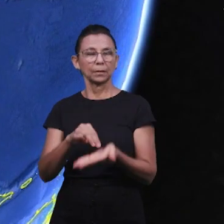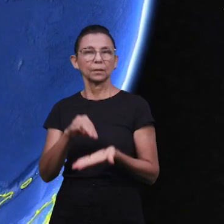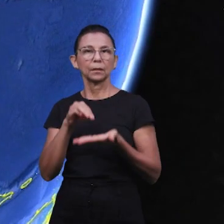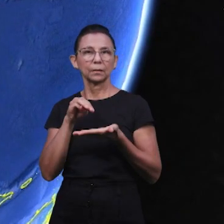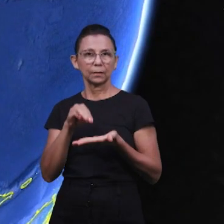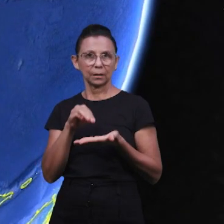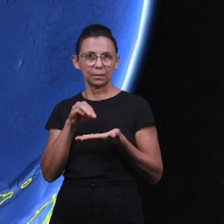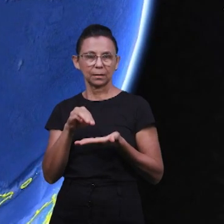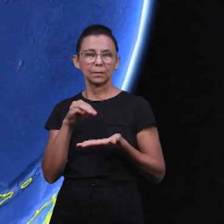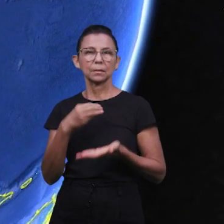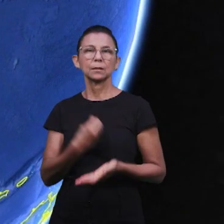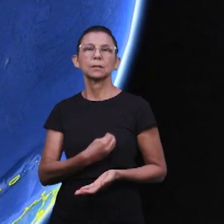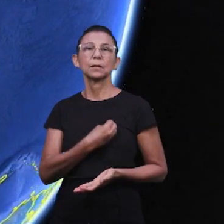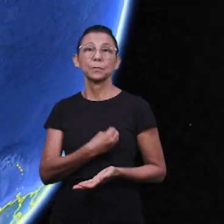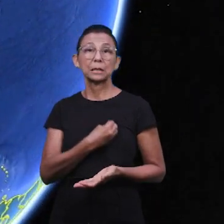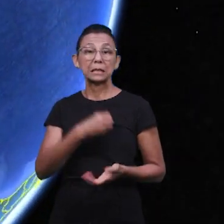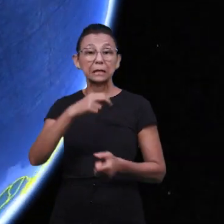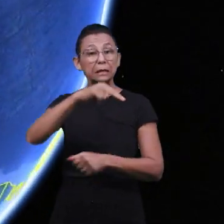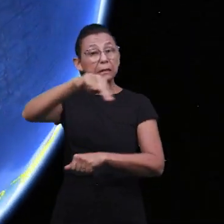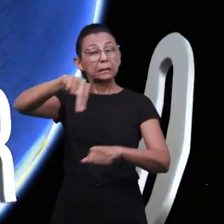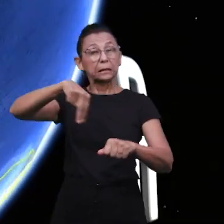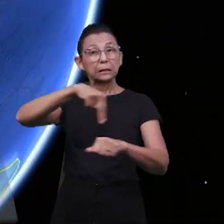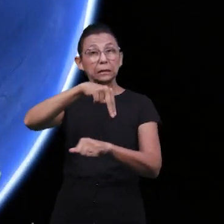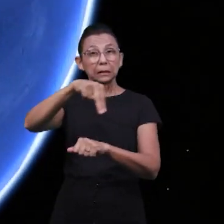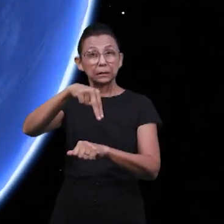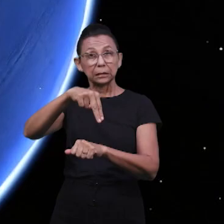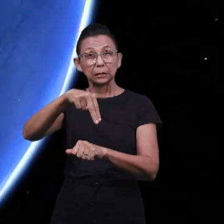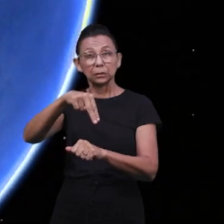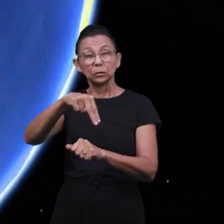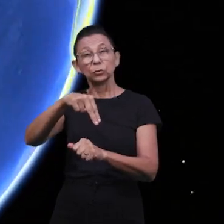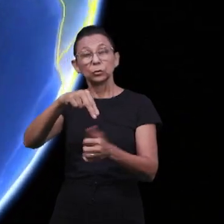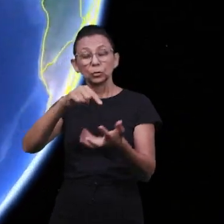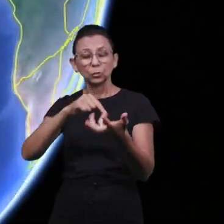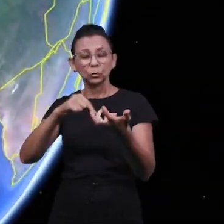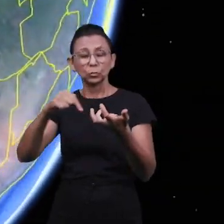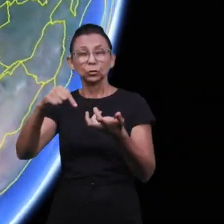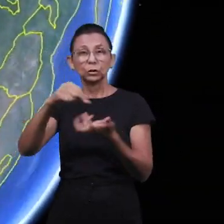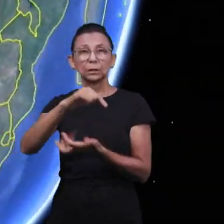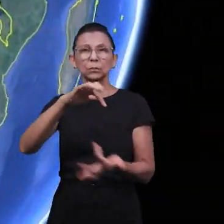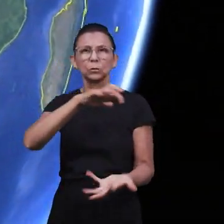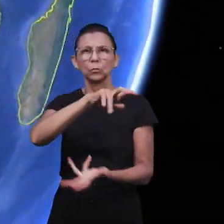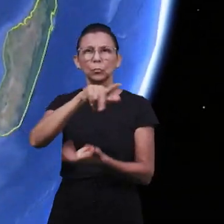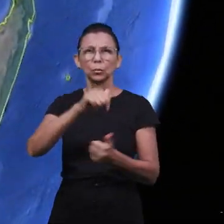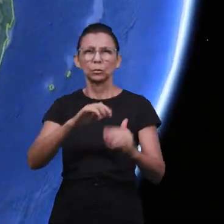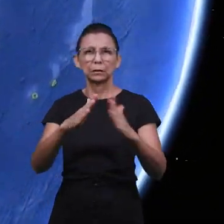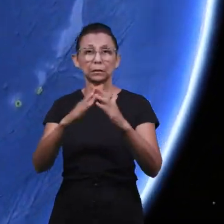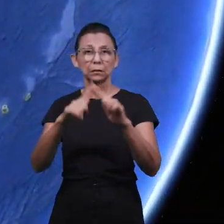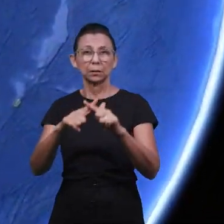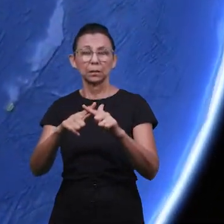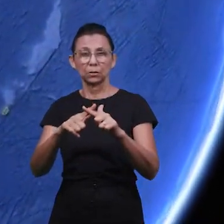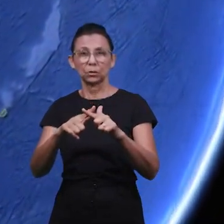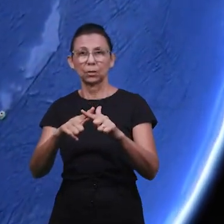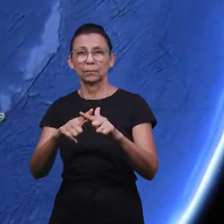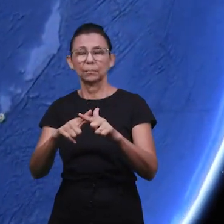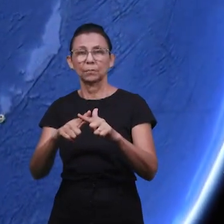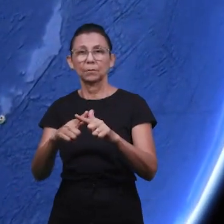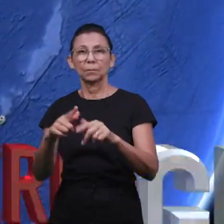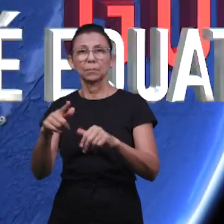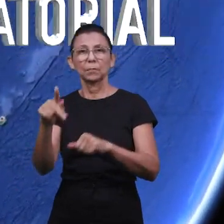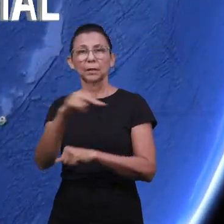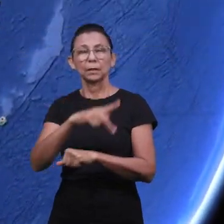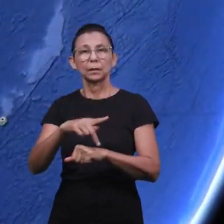Igreja Cristã Maranata está presente em nações de todos os continentes do planeta. Igrejas de países nas